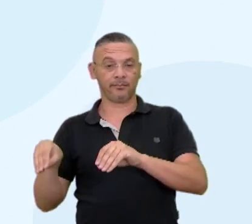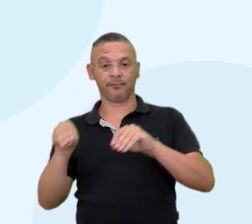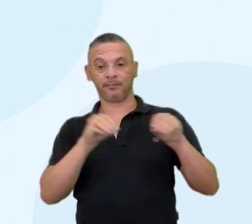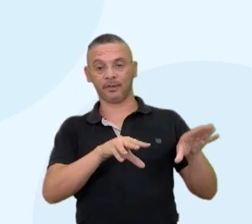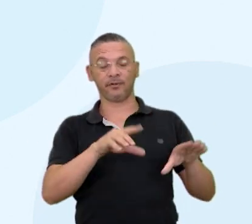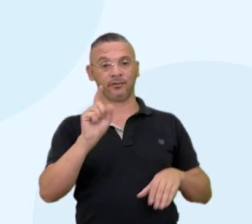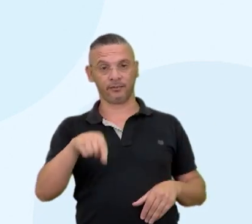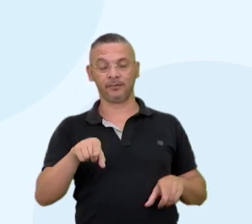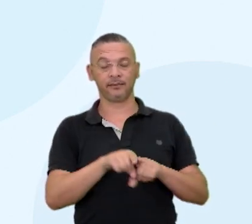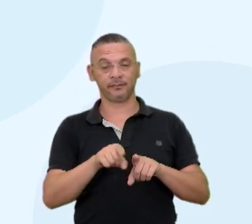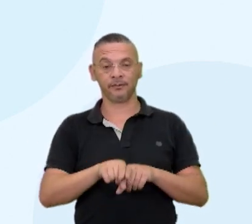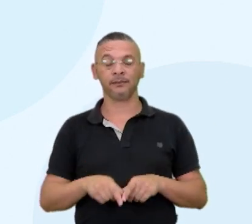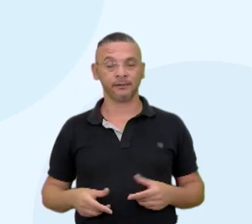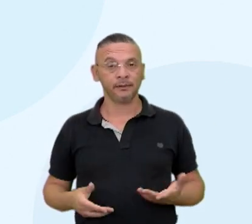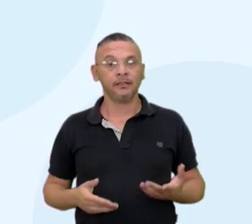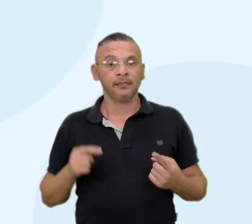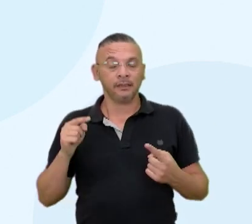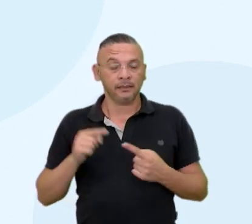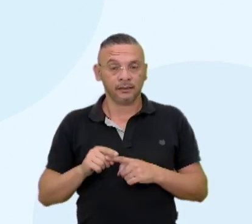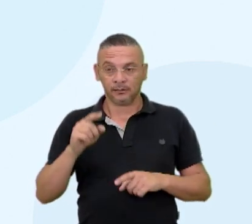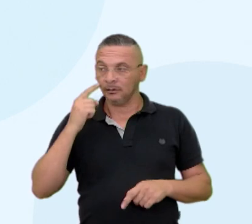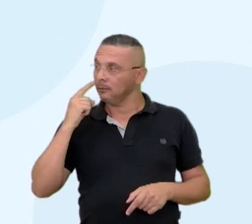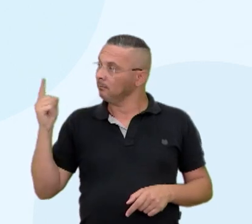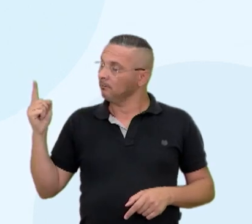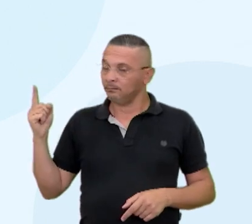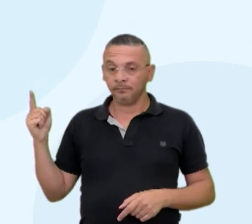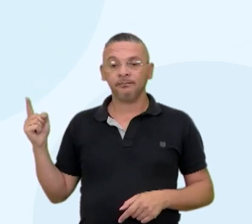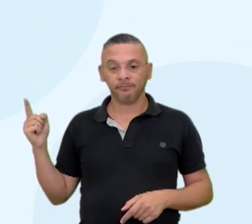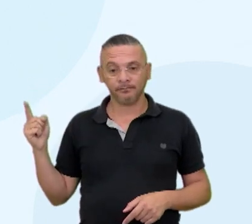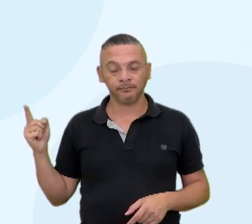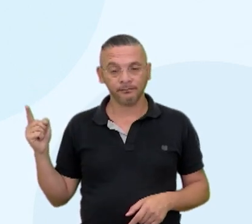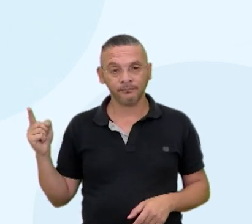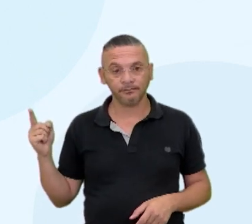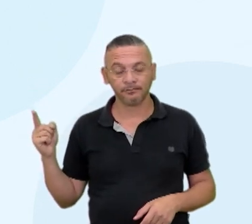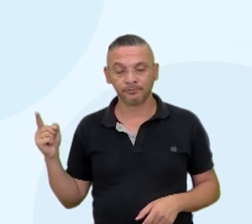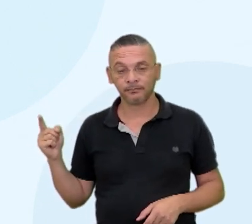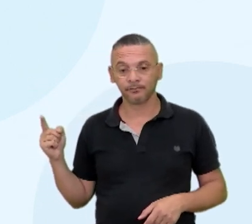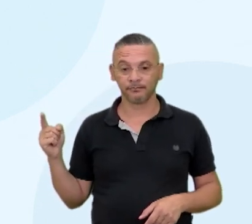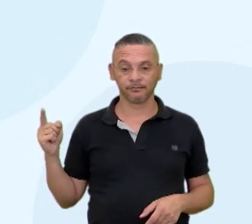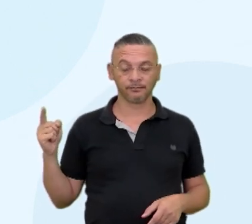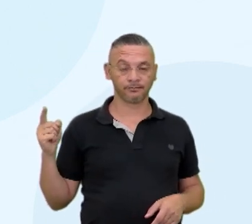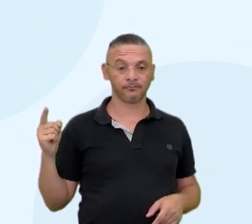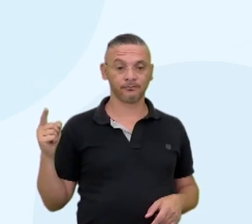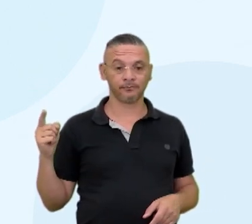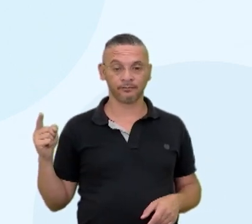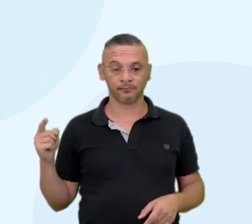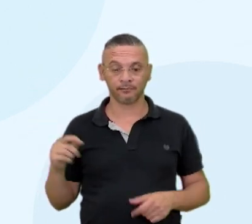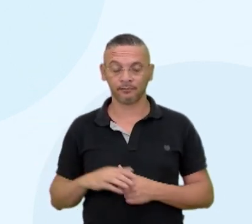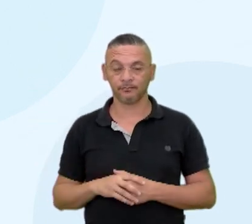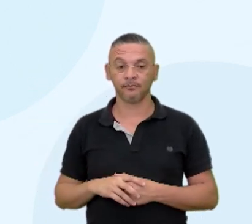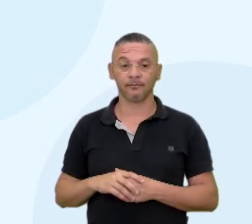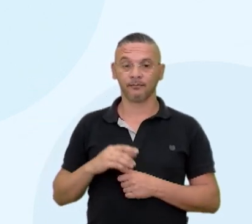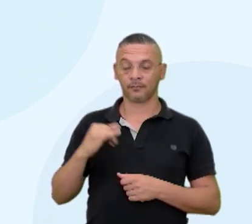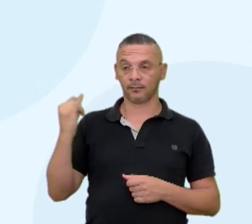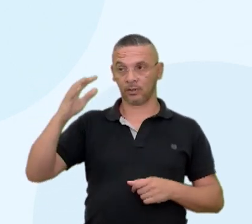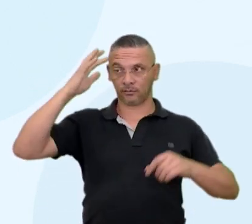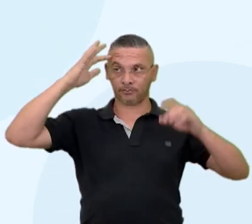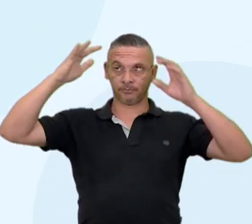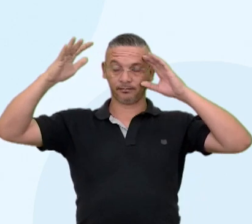comportamento responsável de um jornalista e de um leitor também. É checar a informação. Na verdade, o fact-checking tem que vir antes da notícia